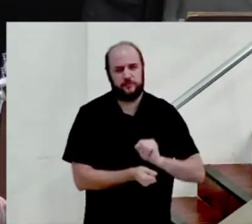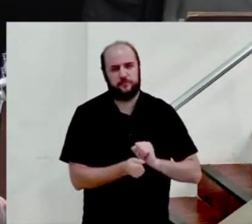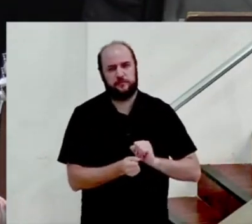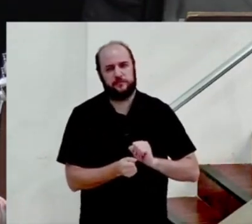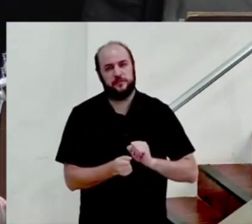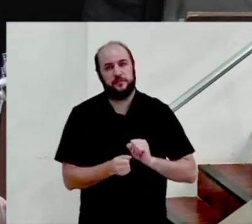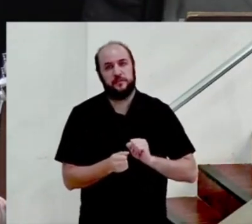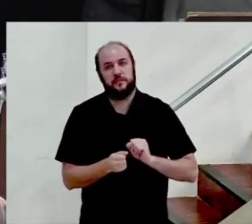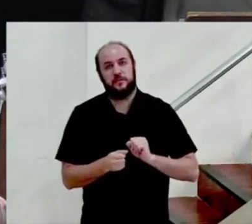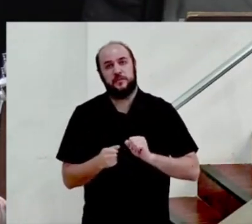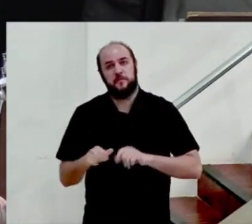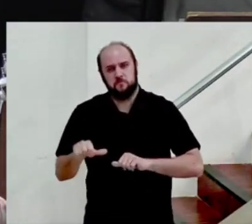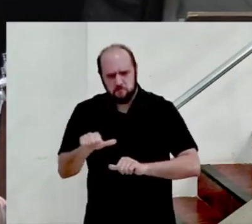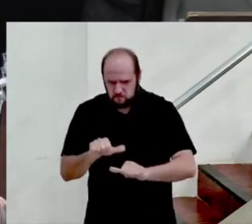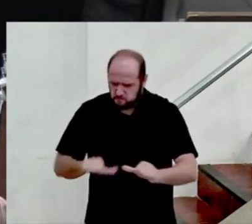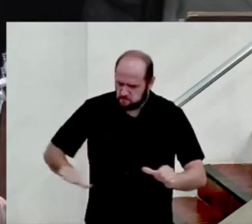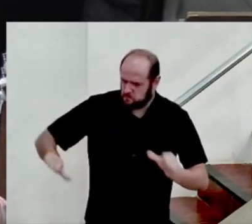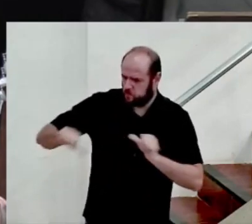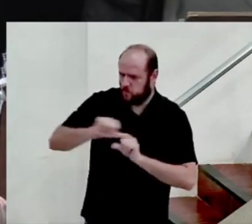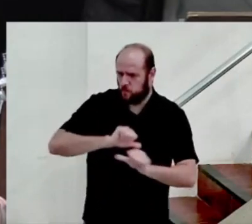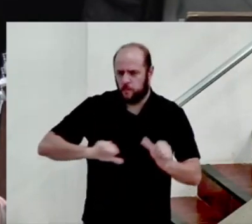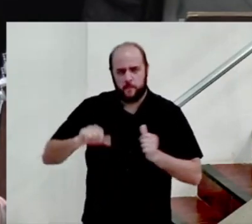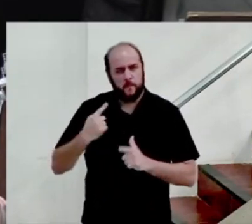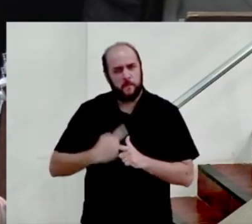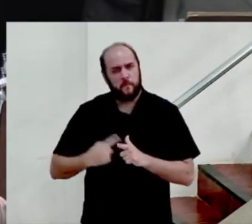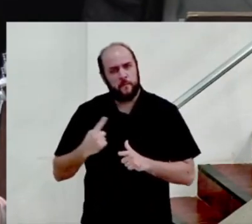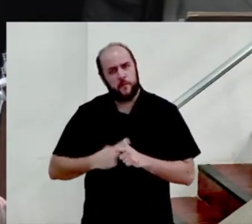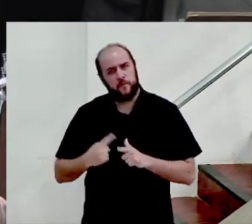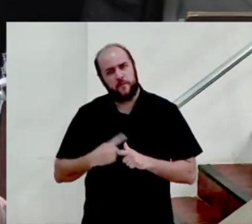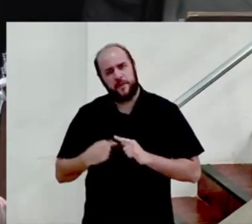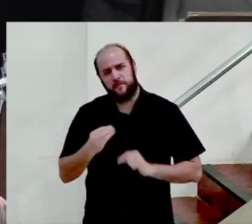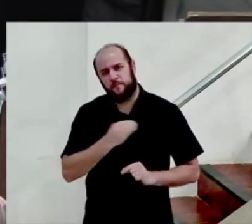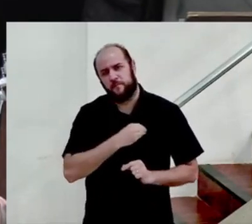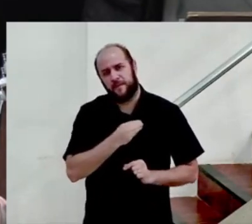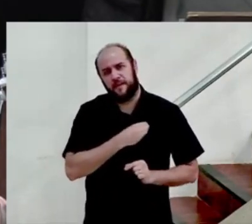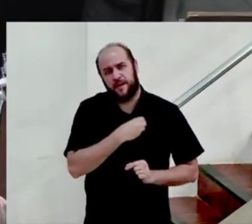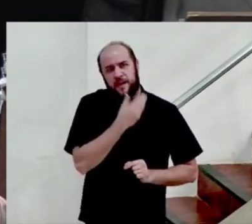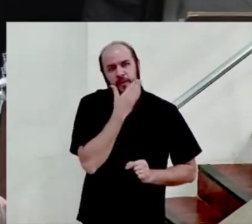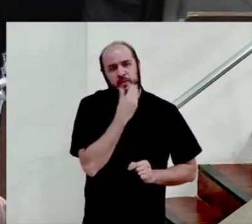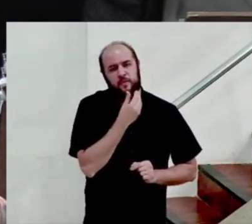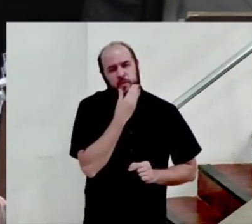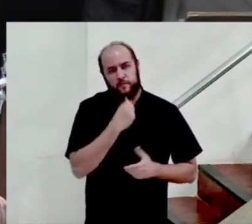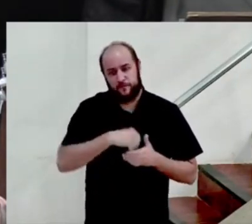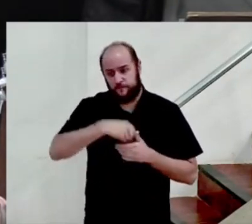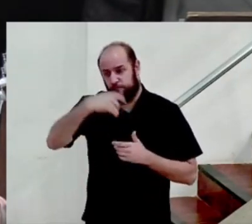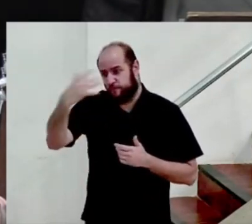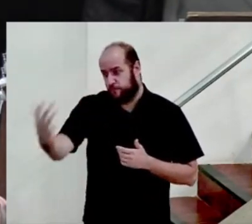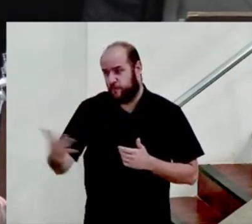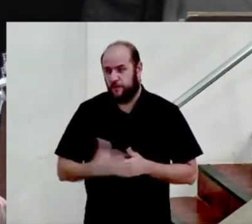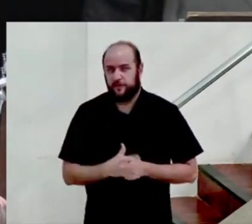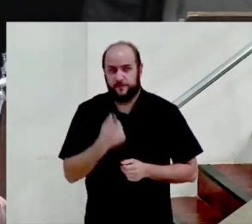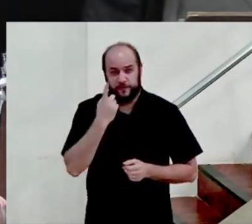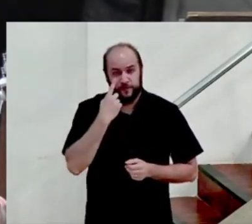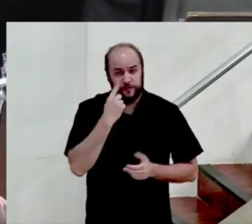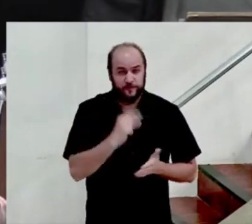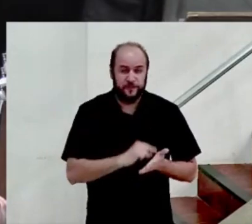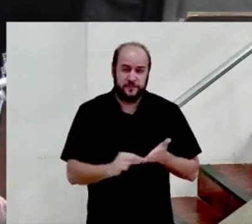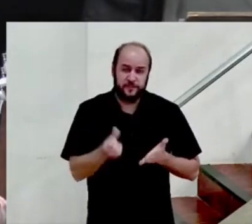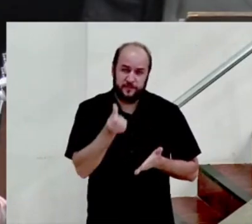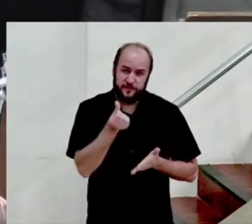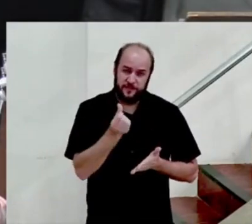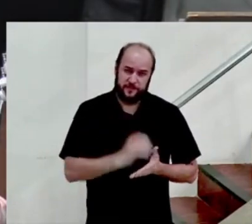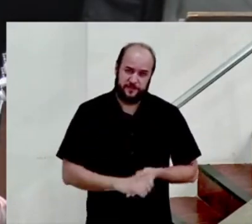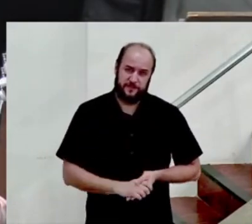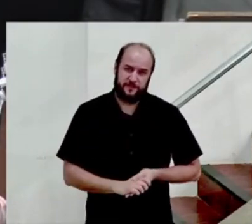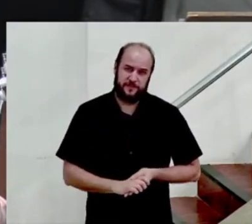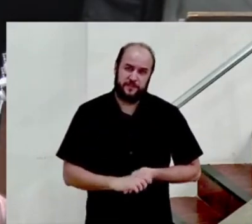reverteria os problemas causados pelos pecados humanos fora dela. Veja o versículo 6 em diante.